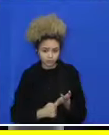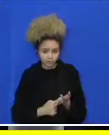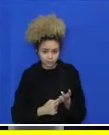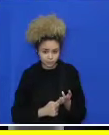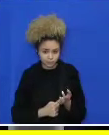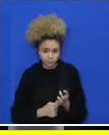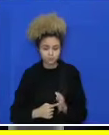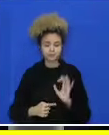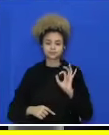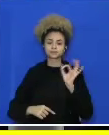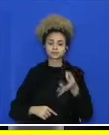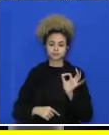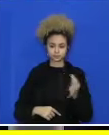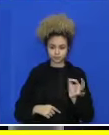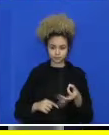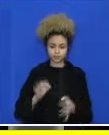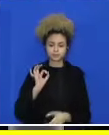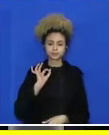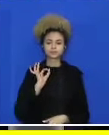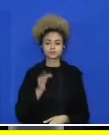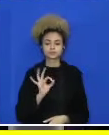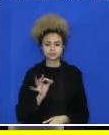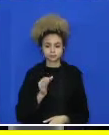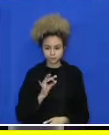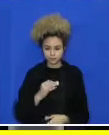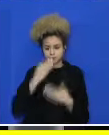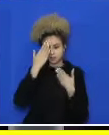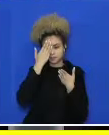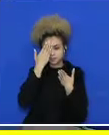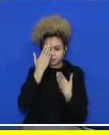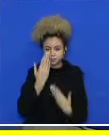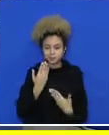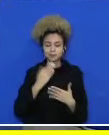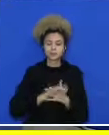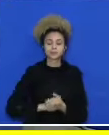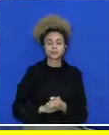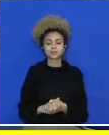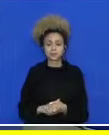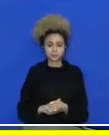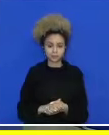confirmam? Sim, confirmo. Sim, confirmo. Obrigado.